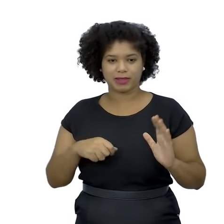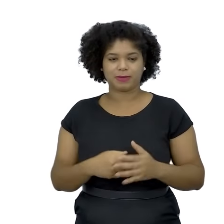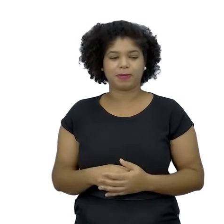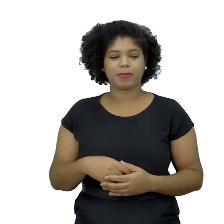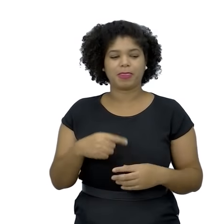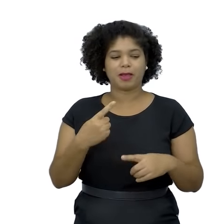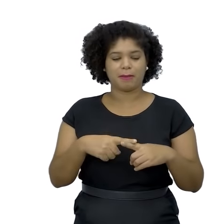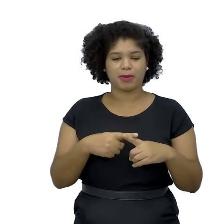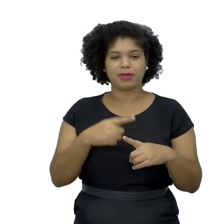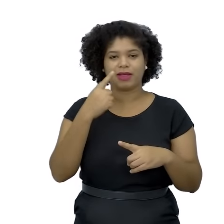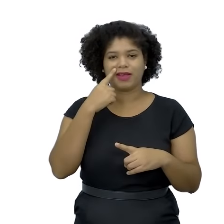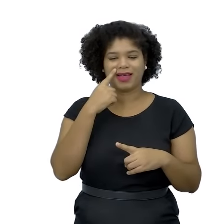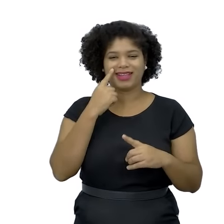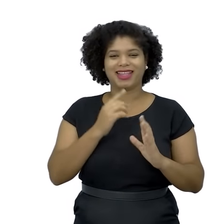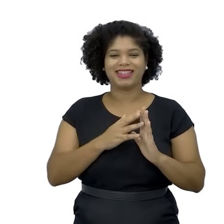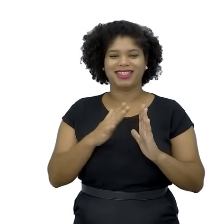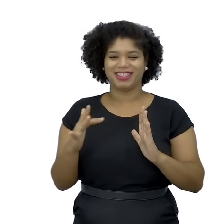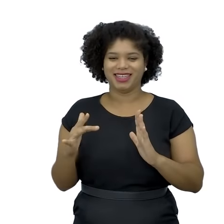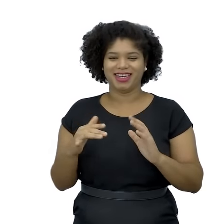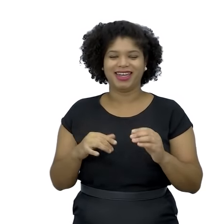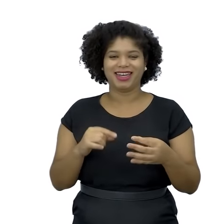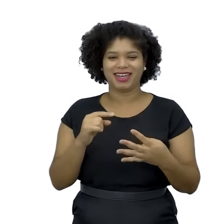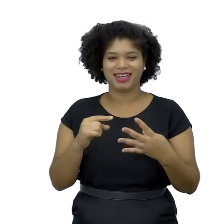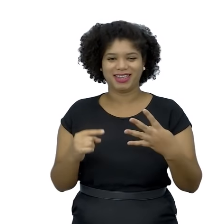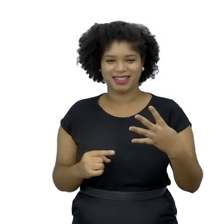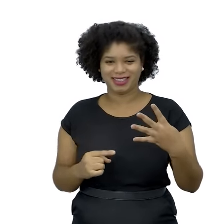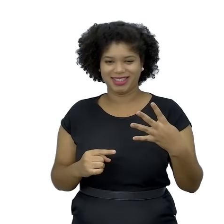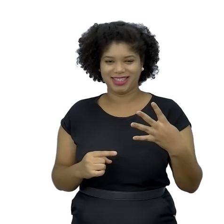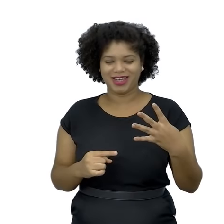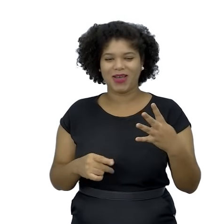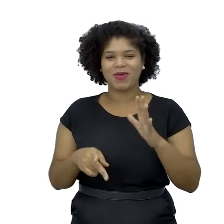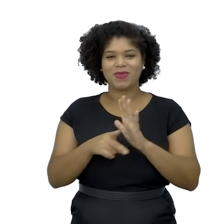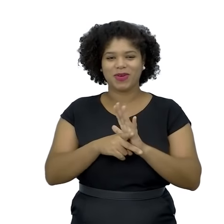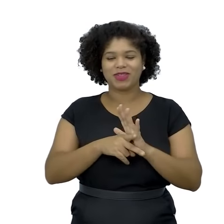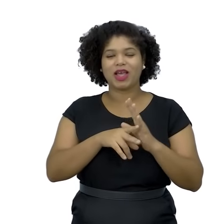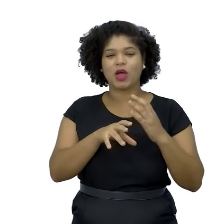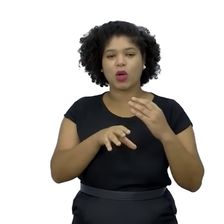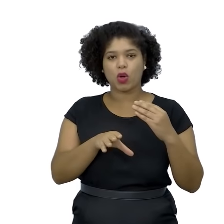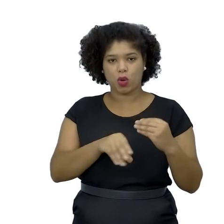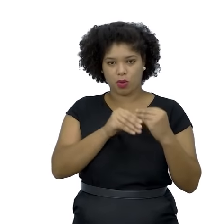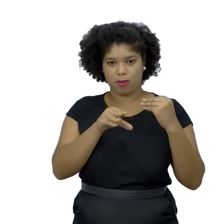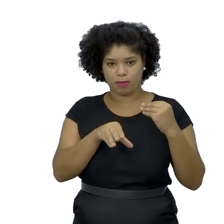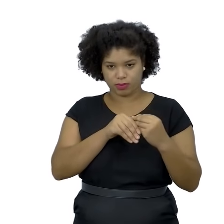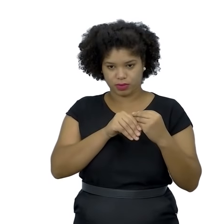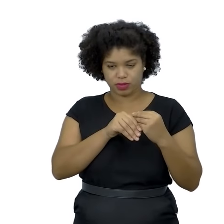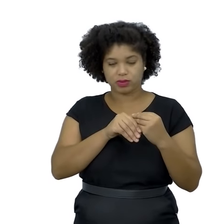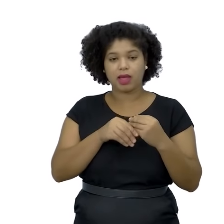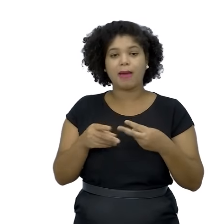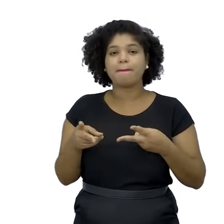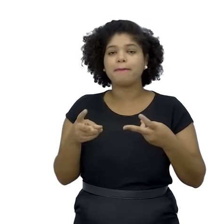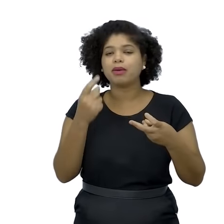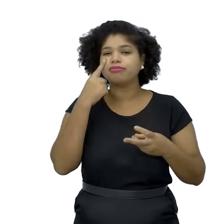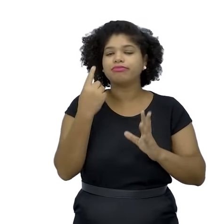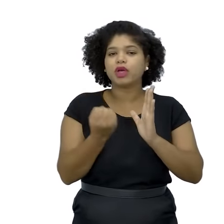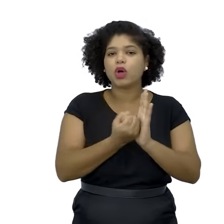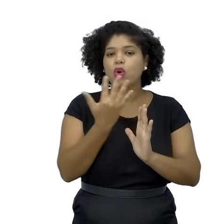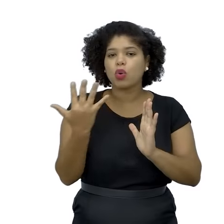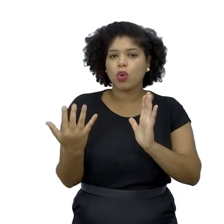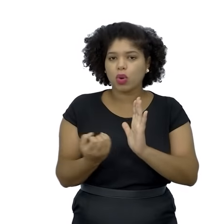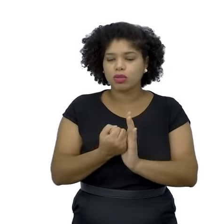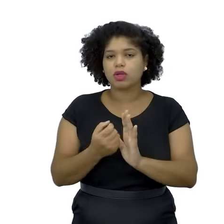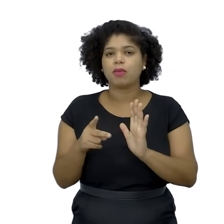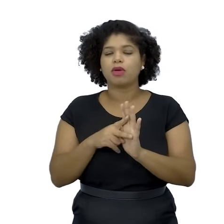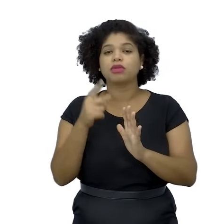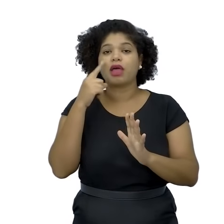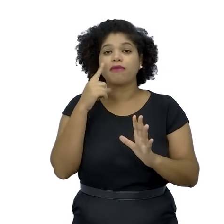né, vamos ver aí nessa sequência 2, a ideia de composição, que indica que a quantidade, né, quantidade